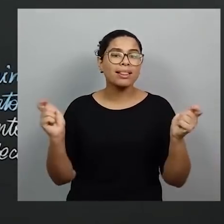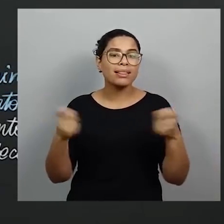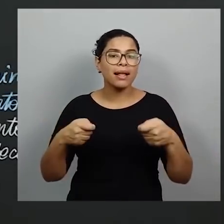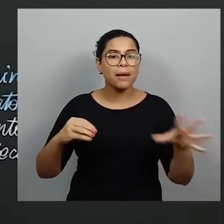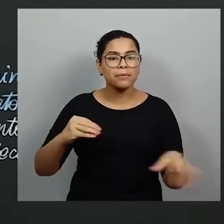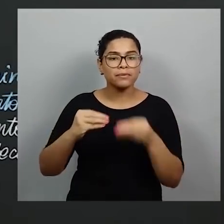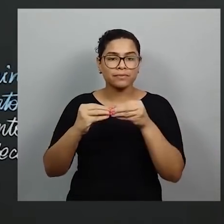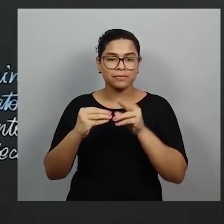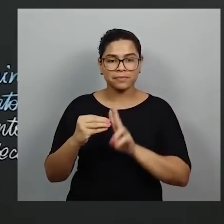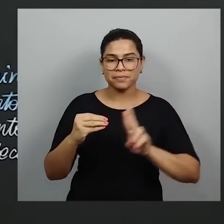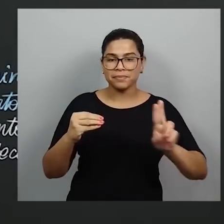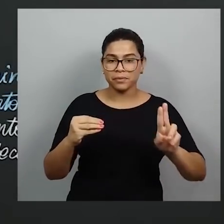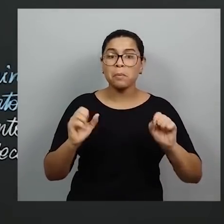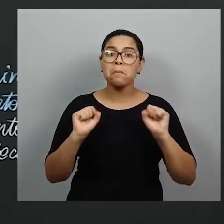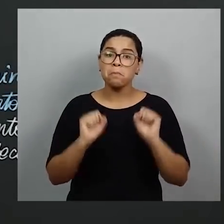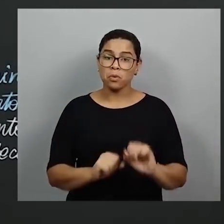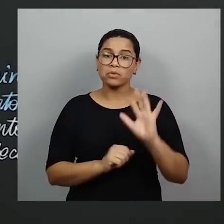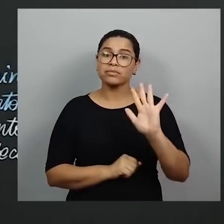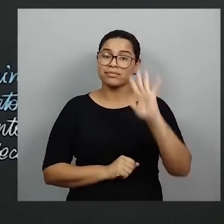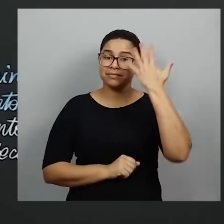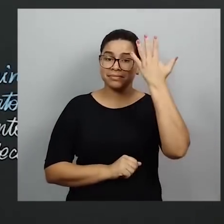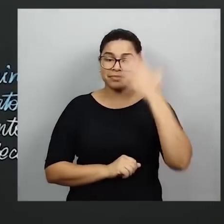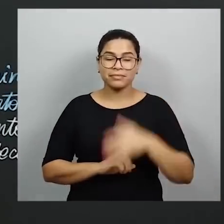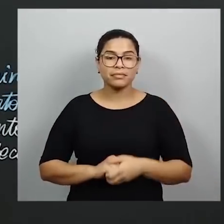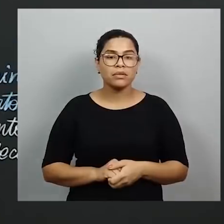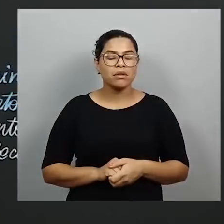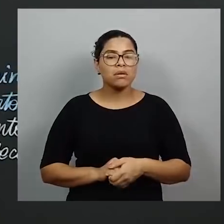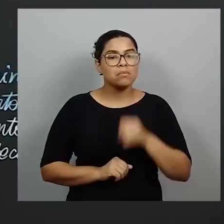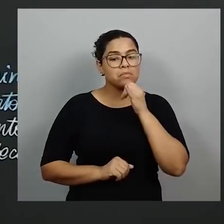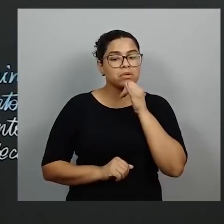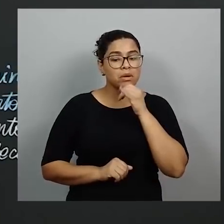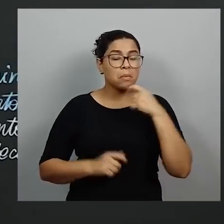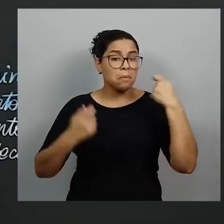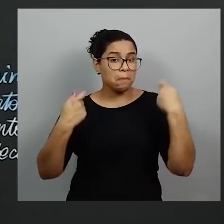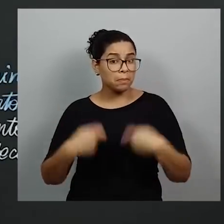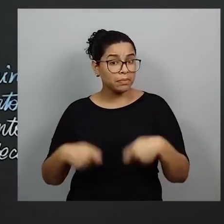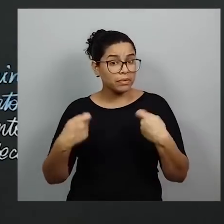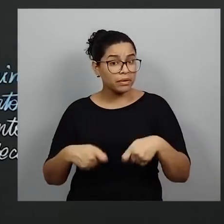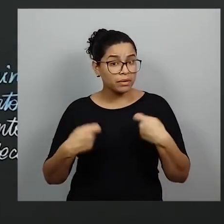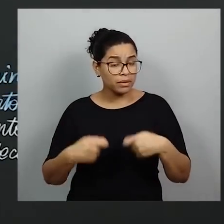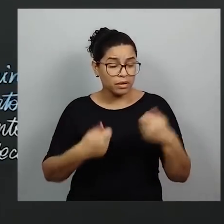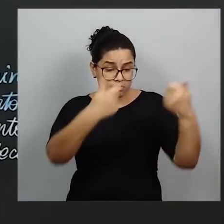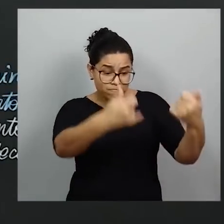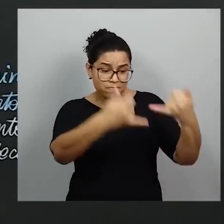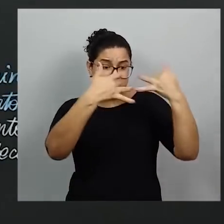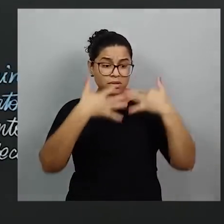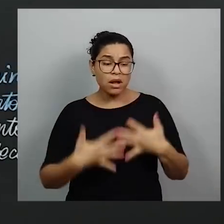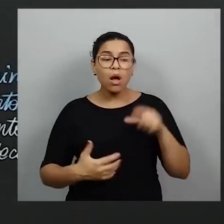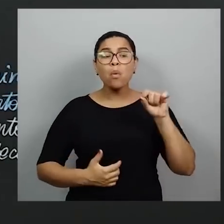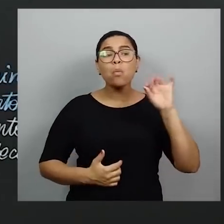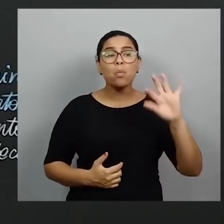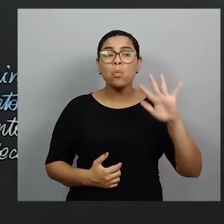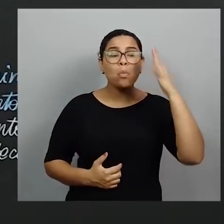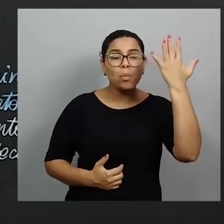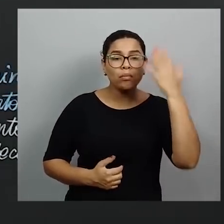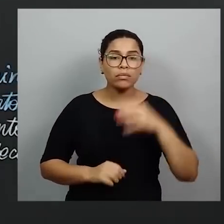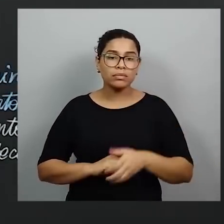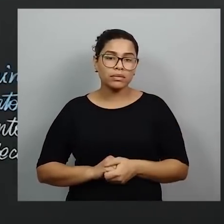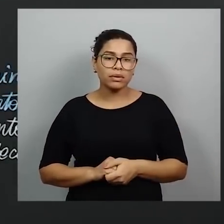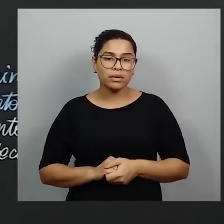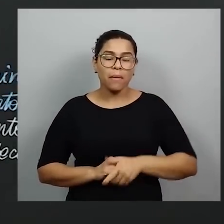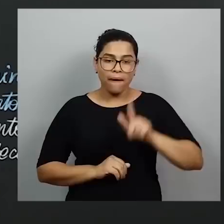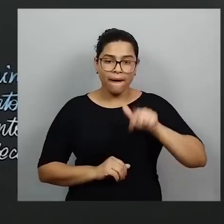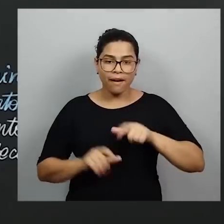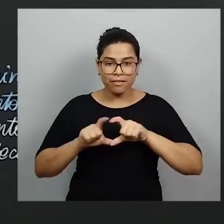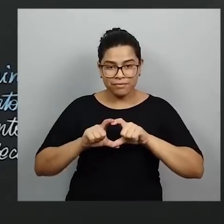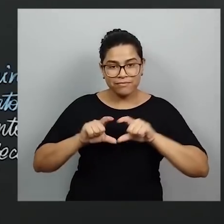complemento nominal. Quando eu digo, por exemplo, que tenho necessidade de que você me explique o que aconteceu. Olha só,